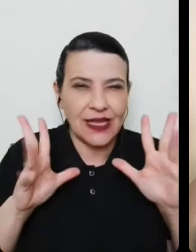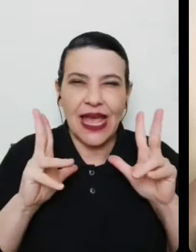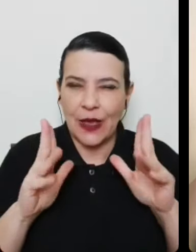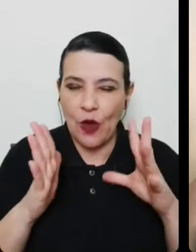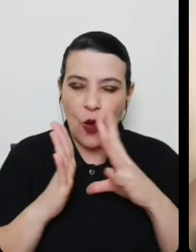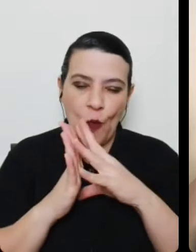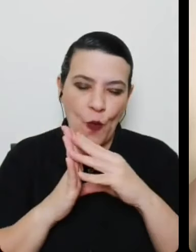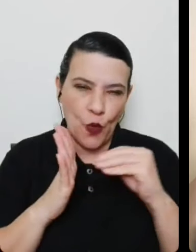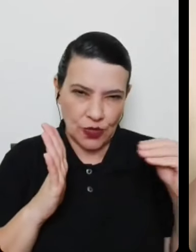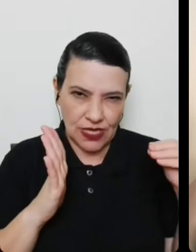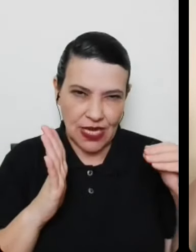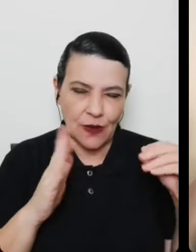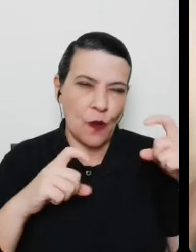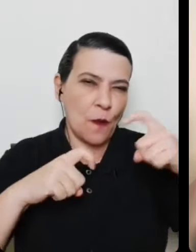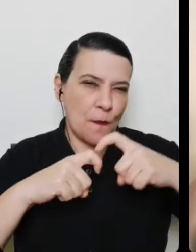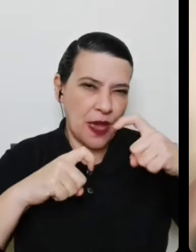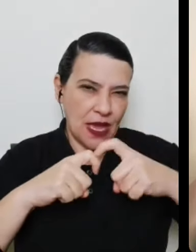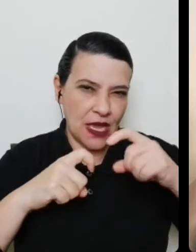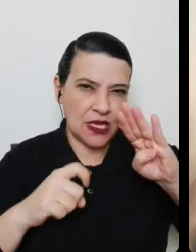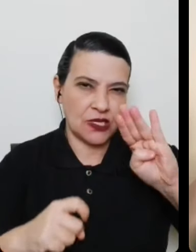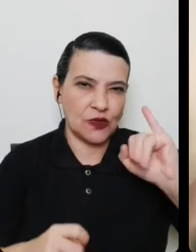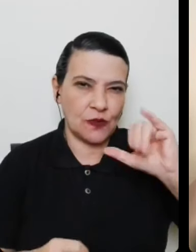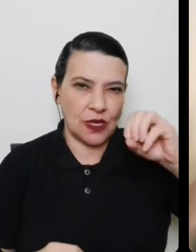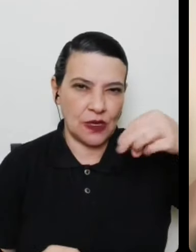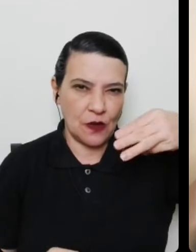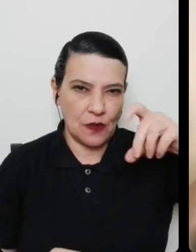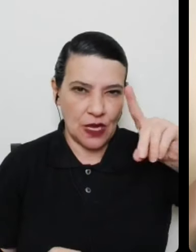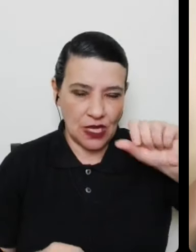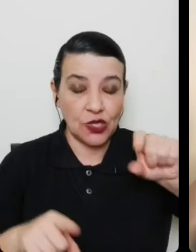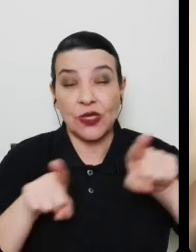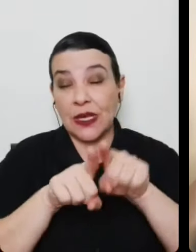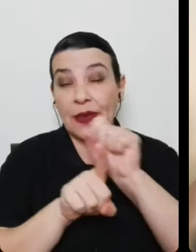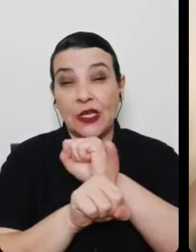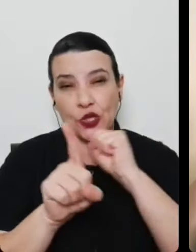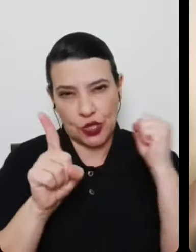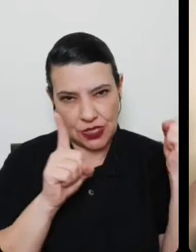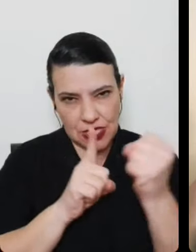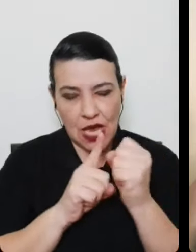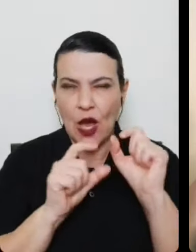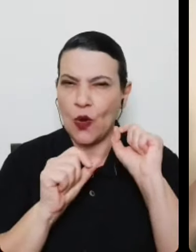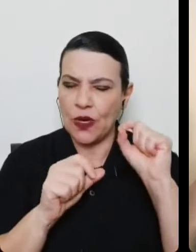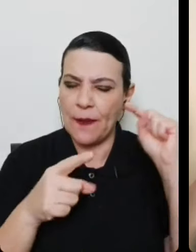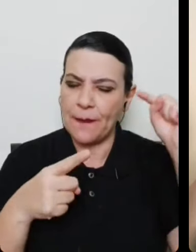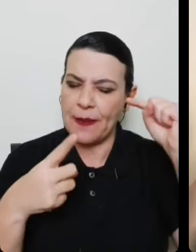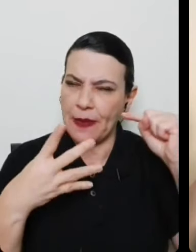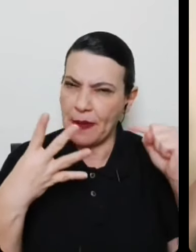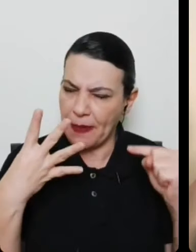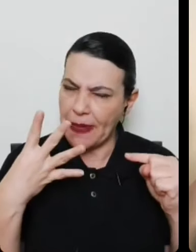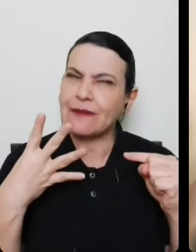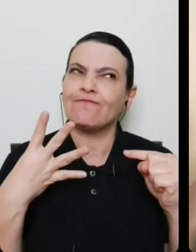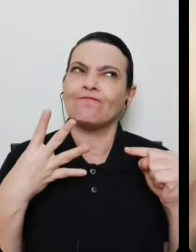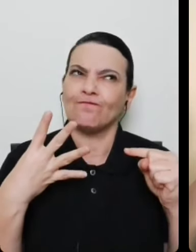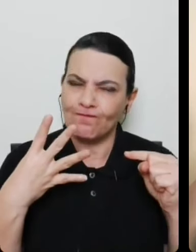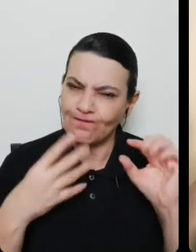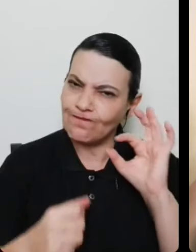modelo biomédico e o modelo social da deficiência, que são os contrapontos mais